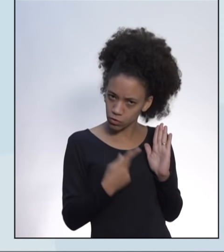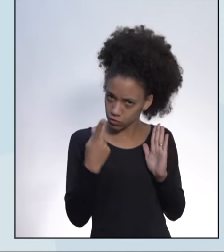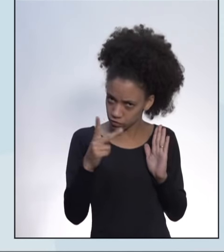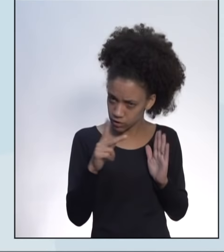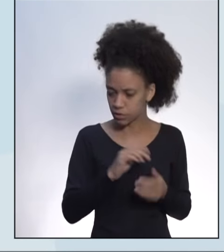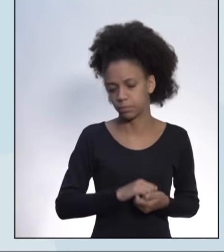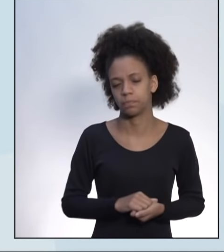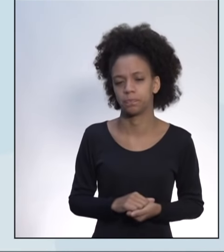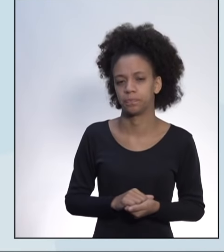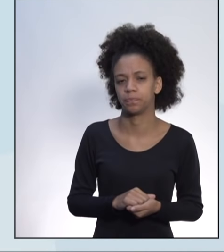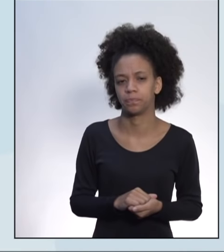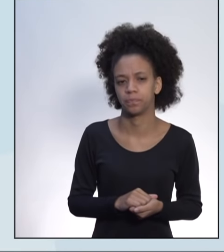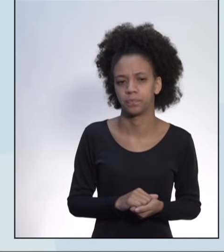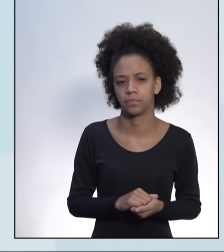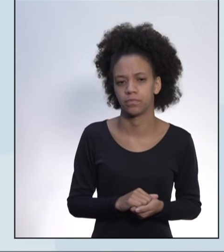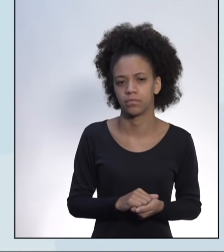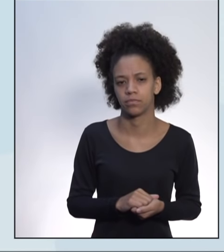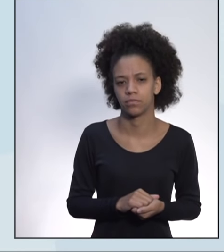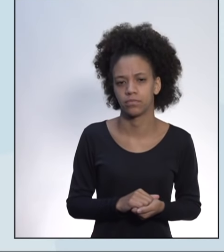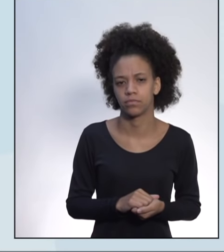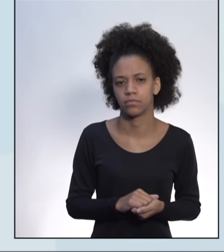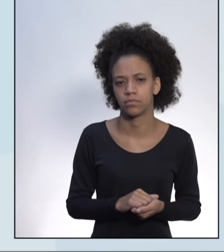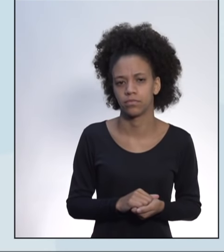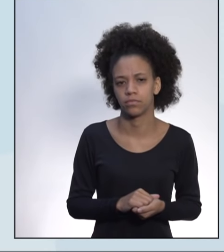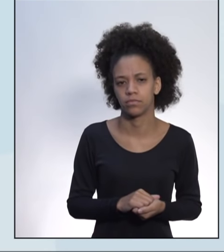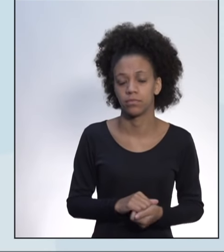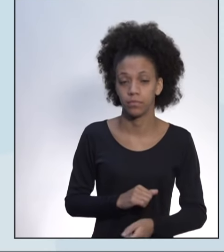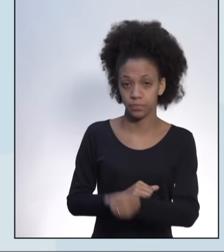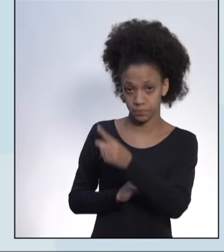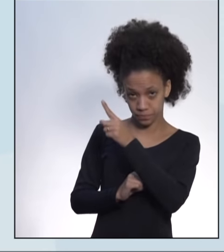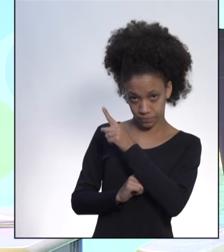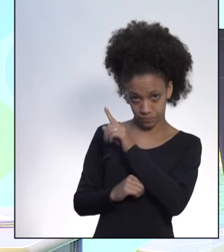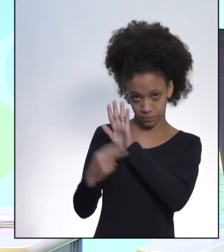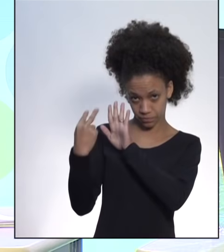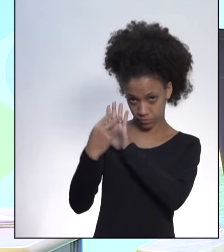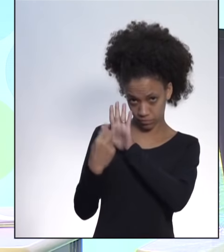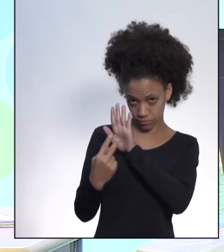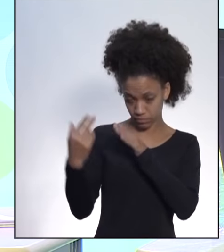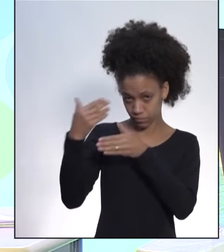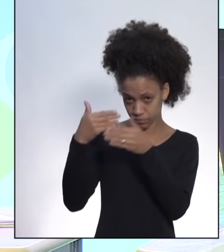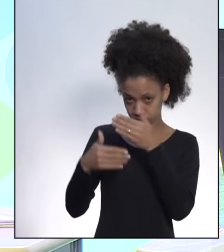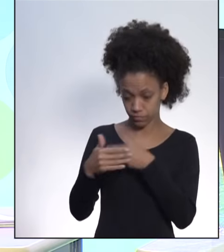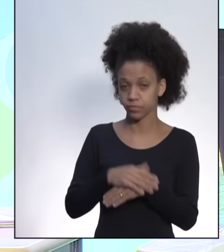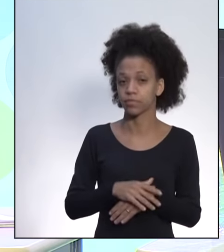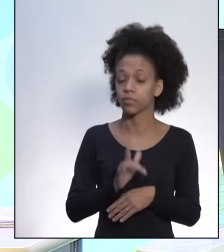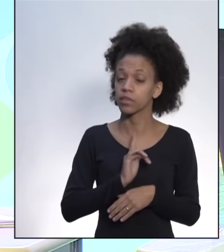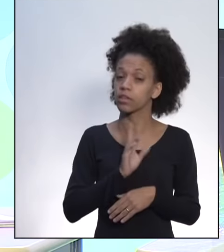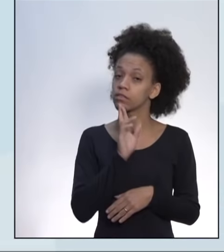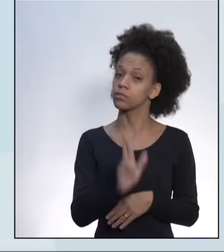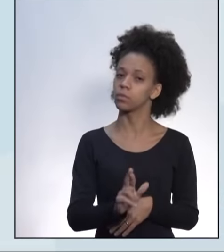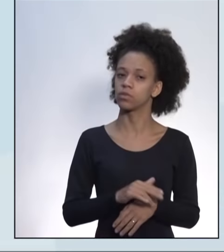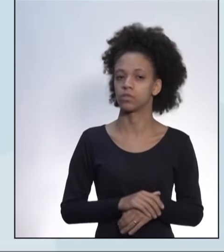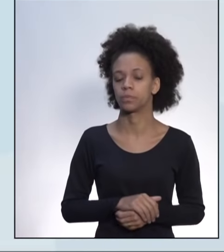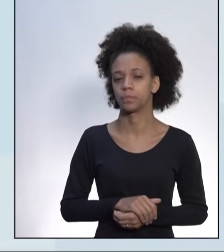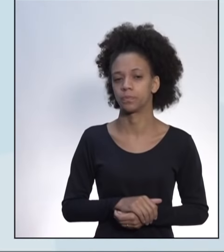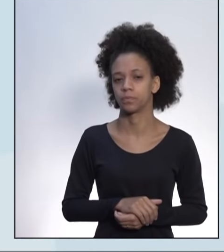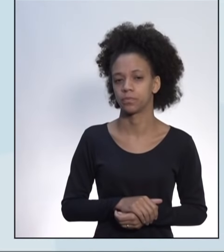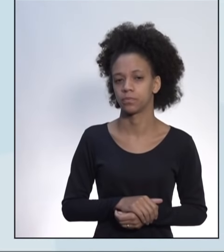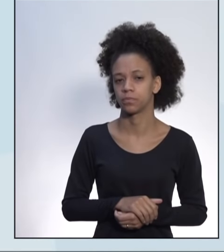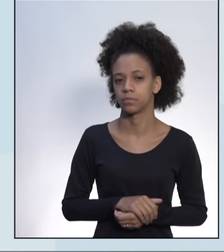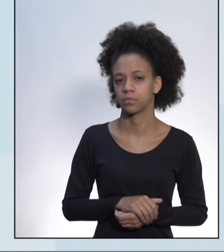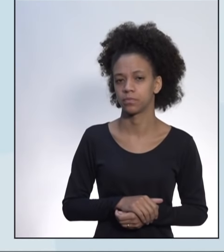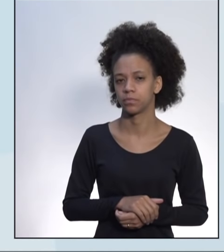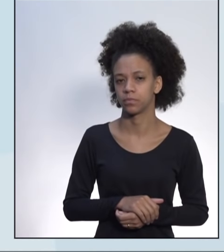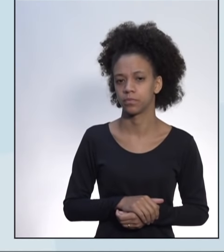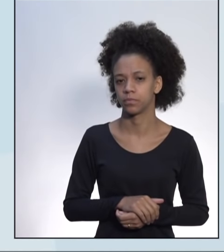então tá pergunta what is called a gente tem a resposta e cola de